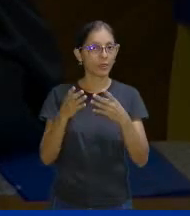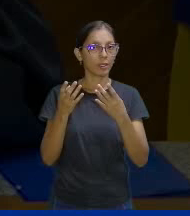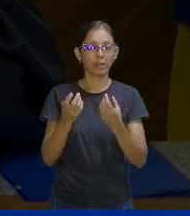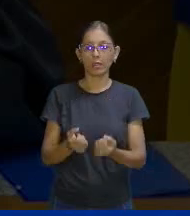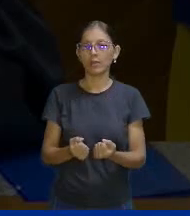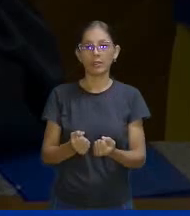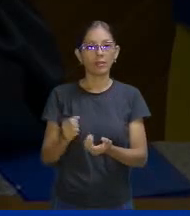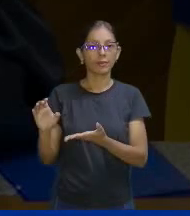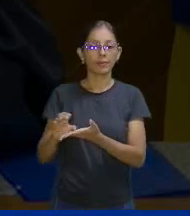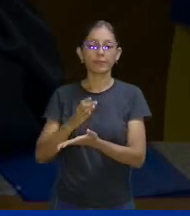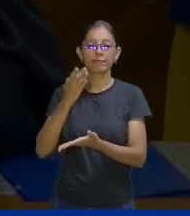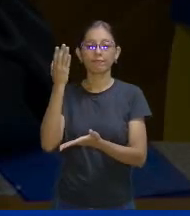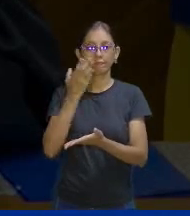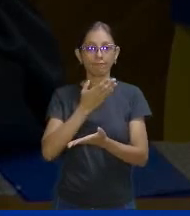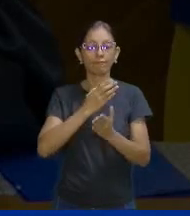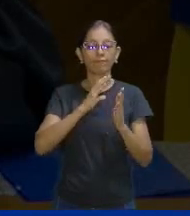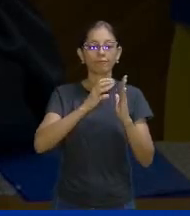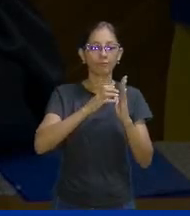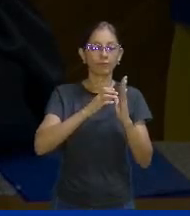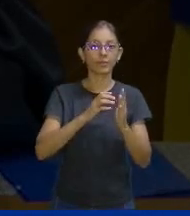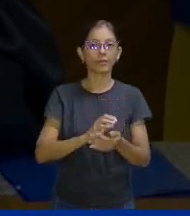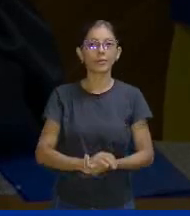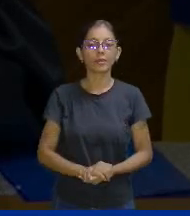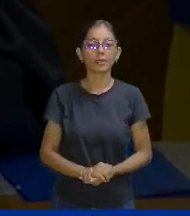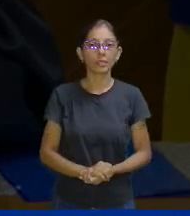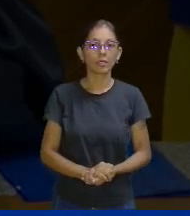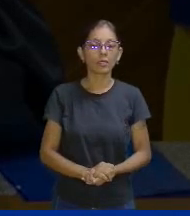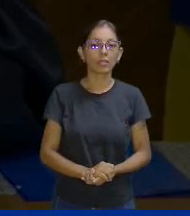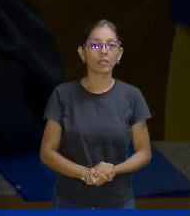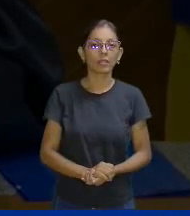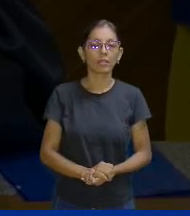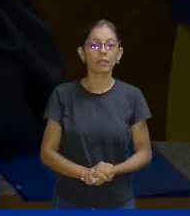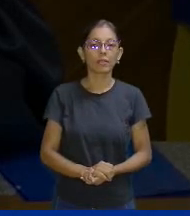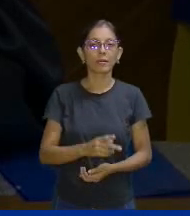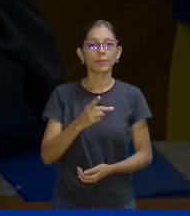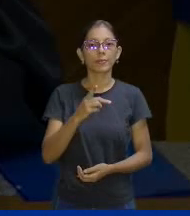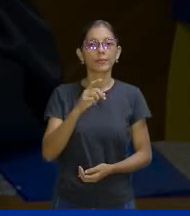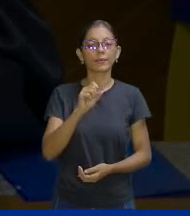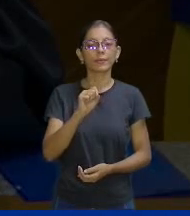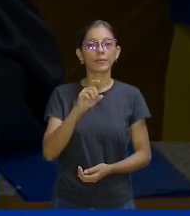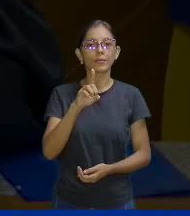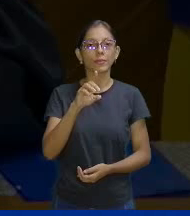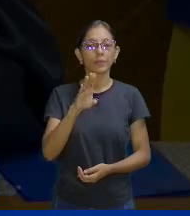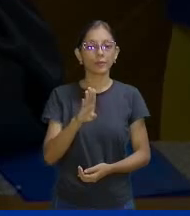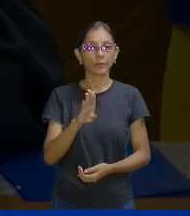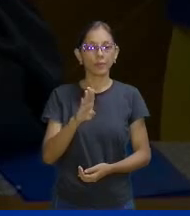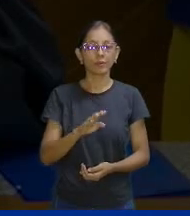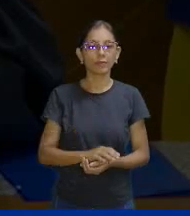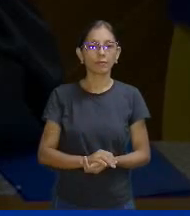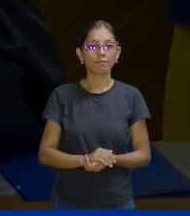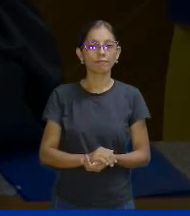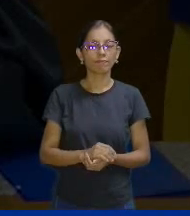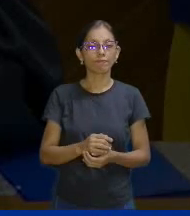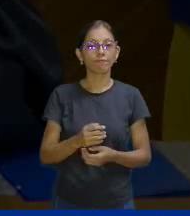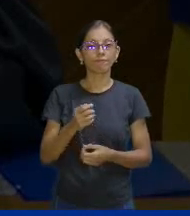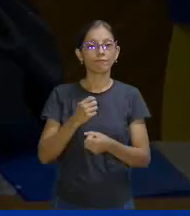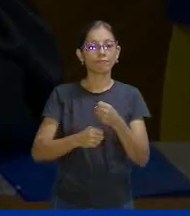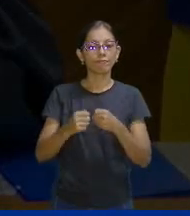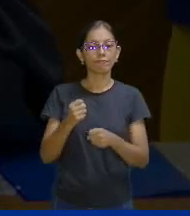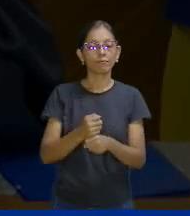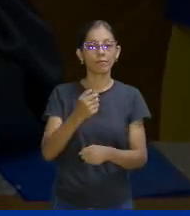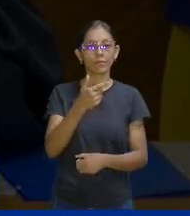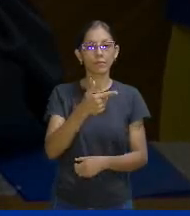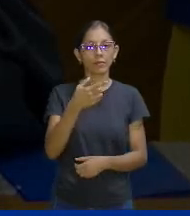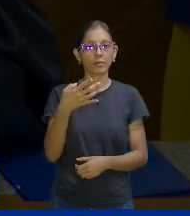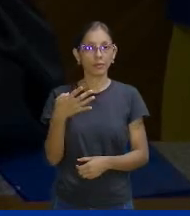desaprovou a prestação de contas do Partido da Social Democracia Brasileira, PSDB, referente às eleições de 2024,